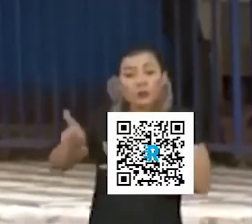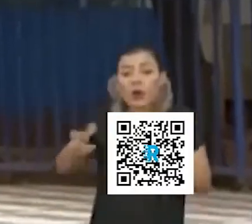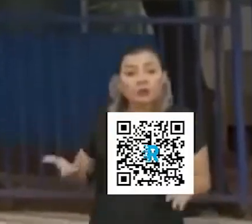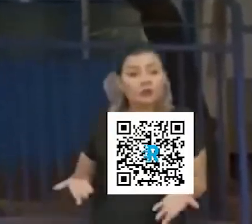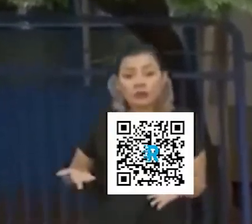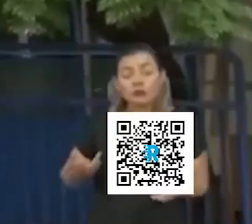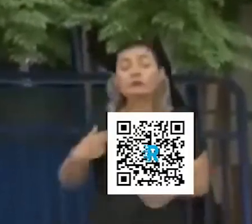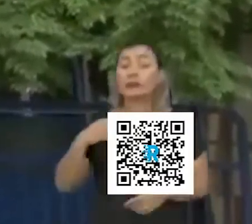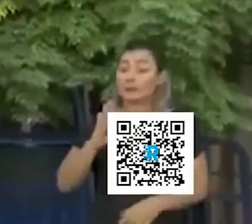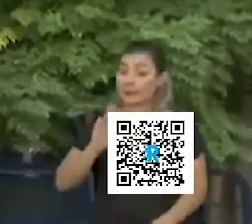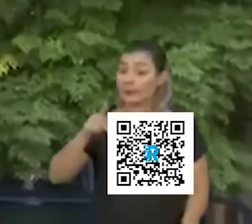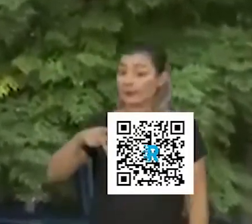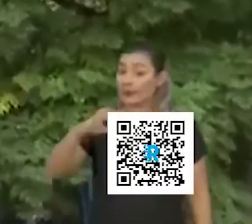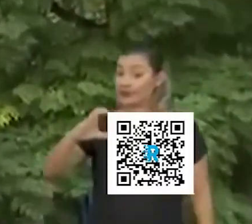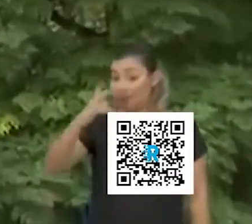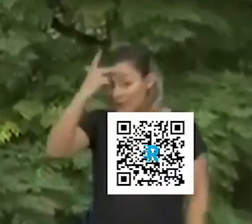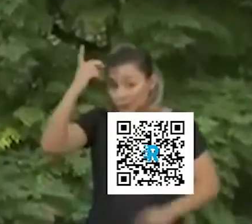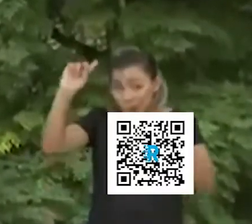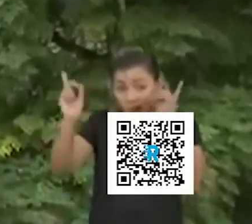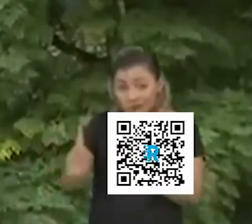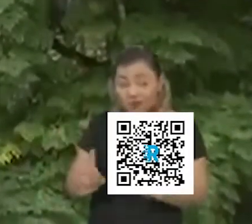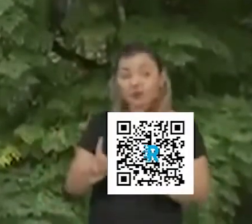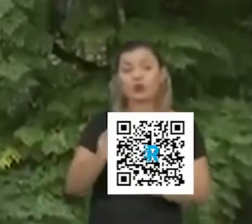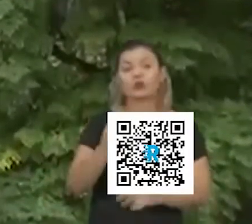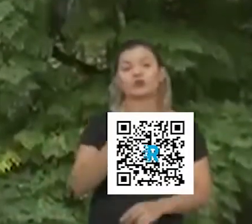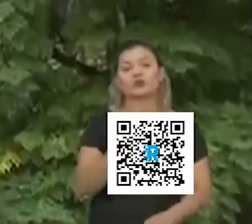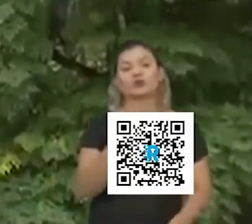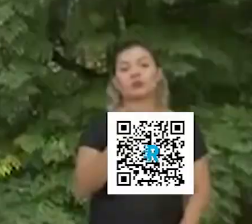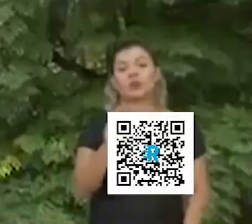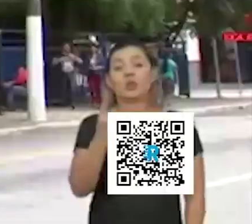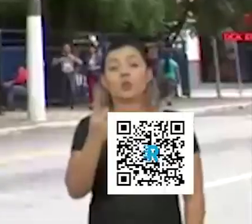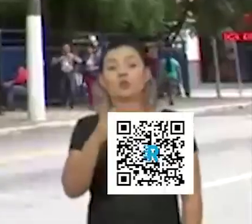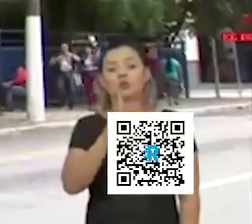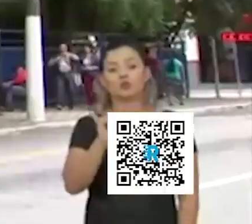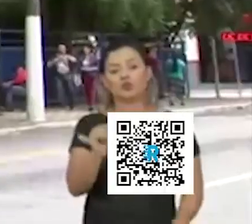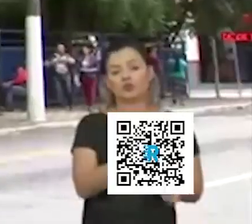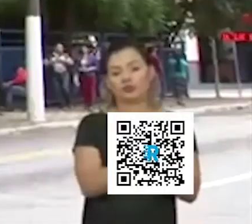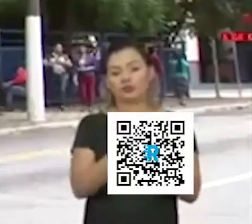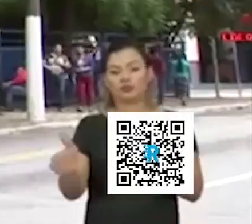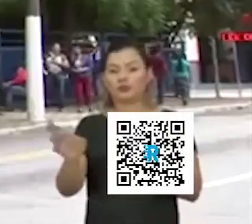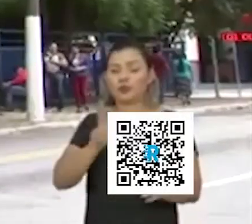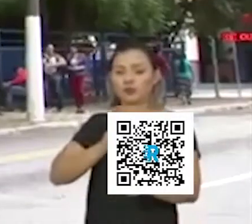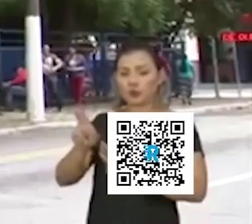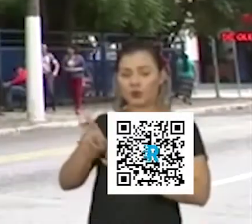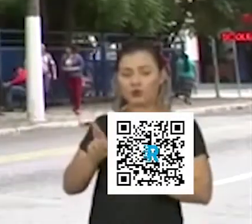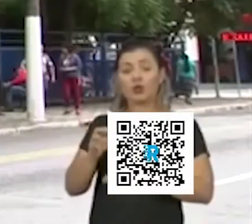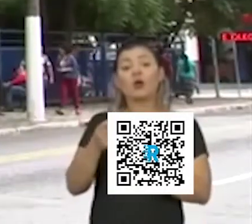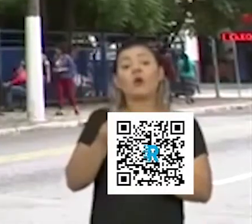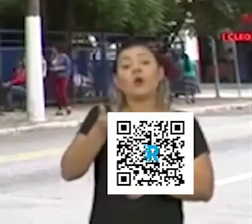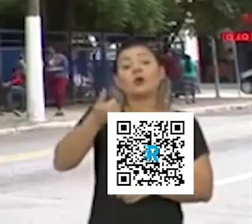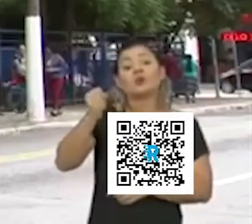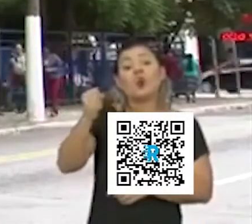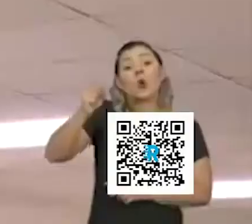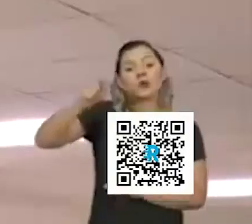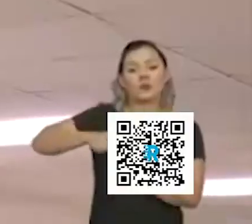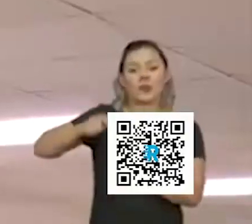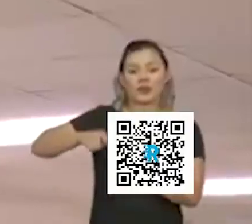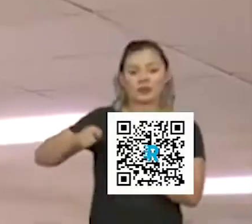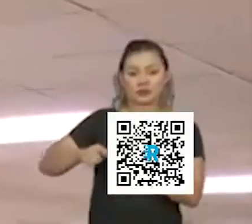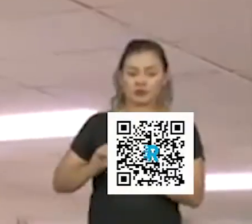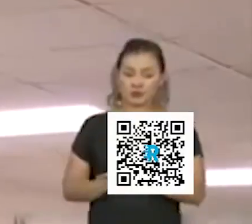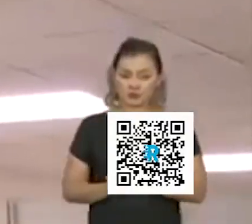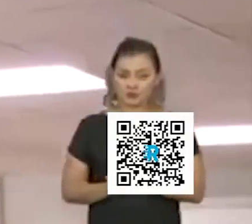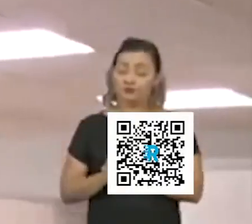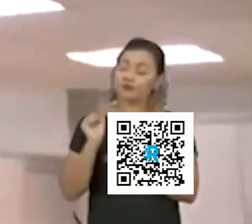BPC a portadores de deficiência é de 251 dias. Ou seja, quase 8 meses e meio. Com